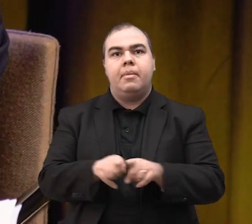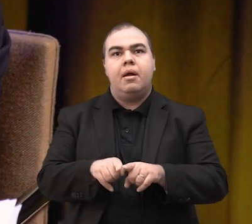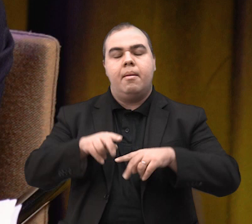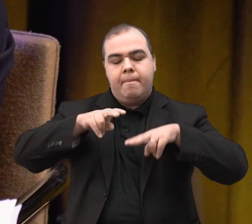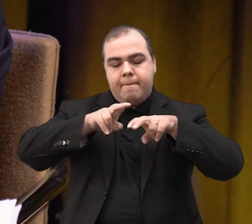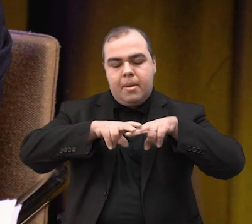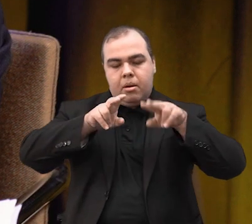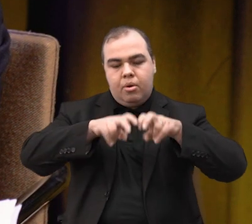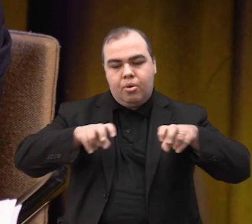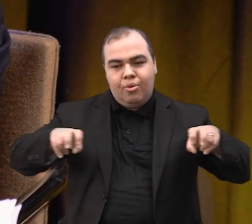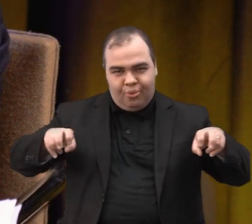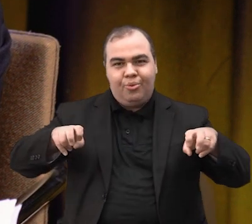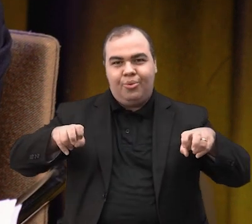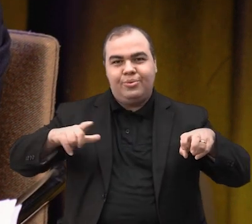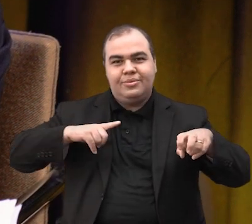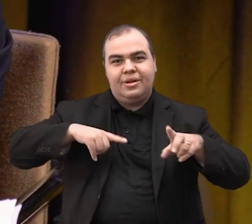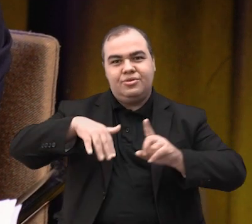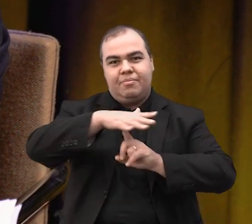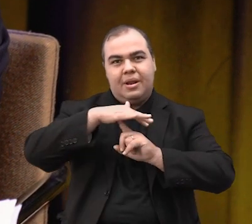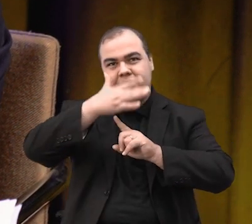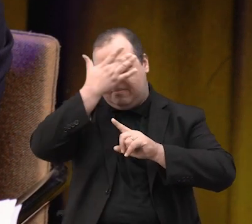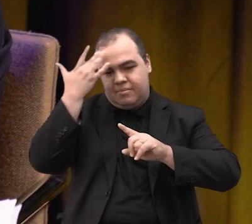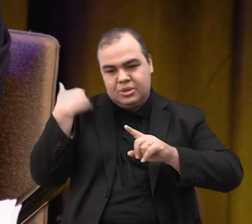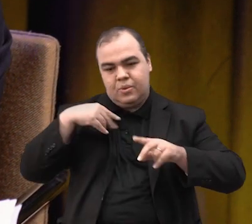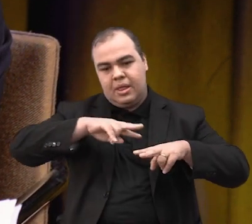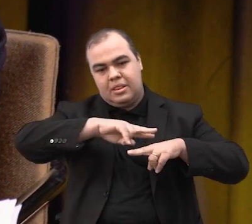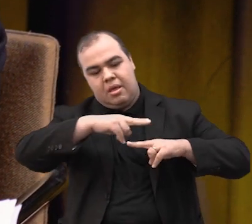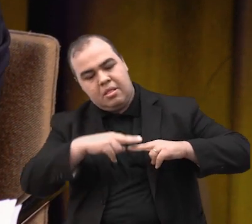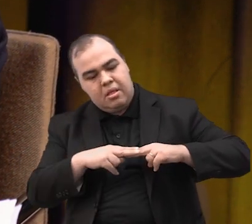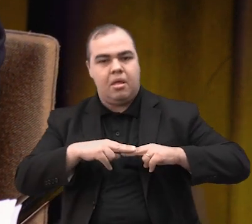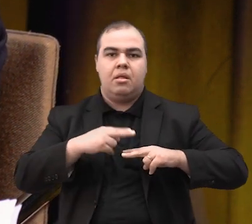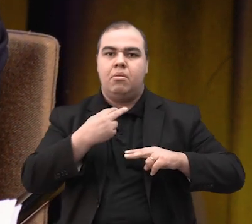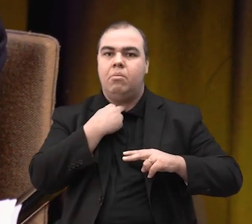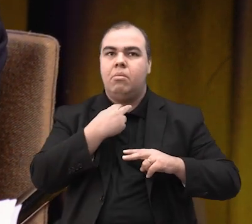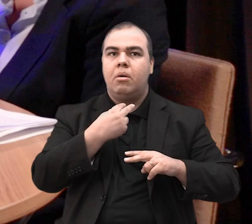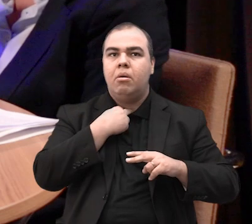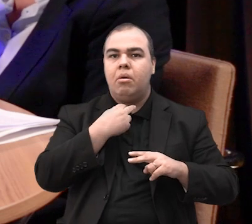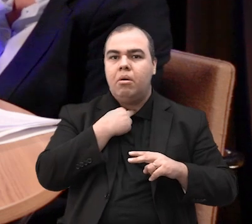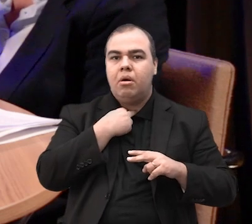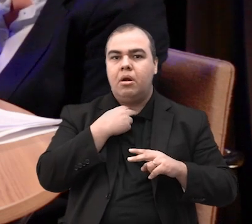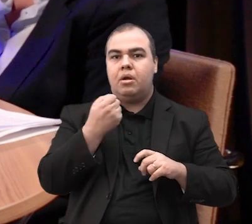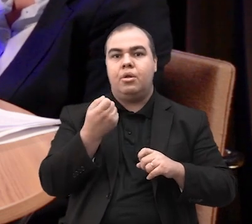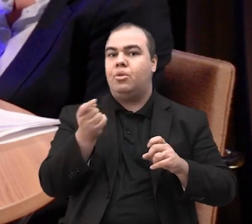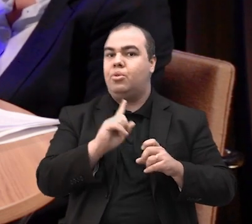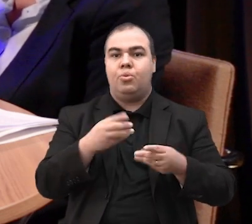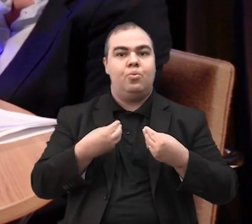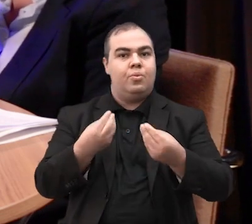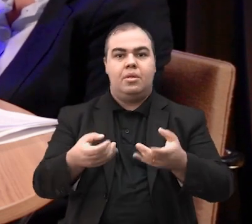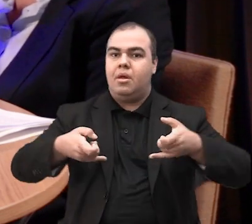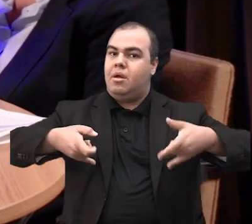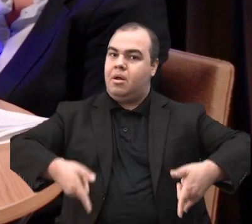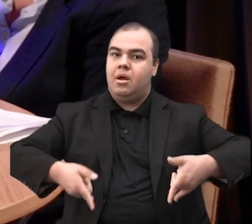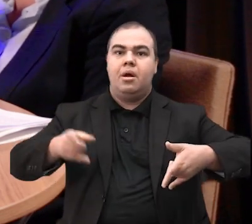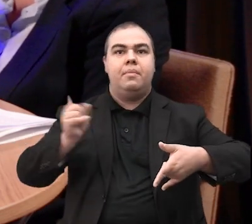Praça também né Tem alguns dispositivos para impedir que as pessoas fiquem deitadas ou seja são vários moradia não da cama mas